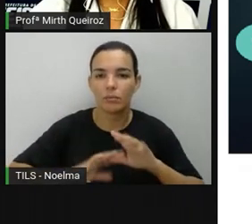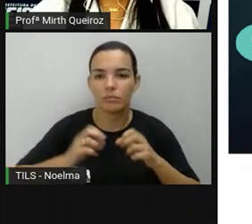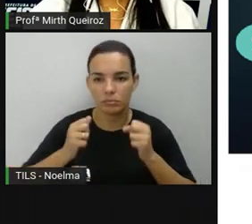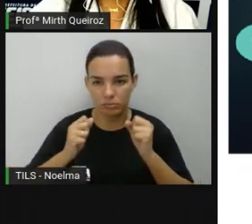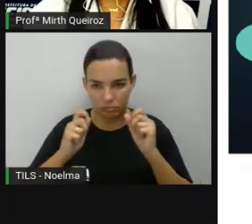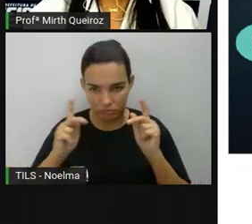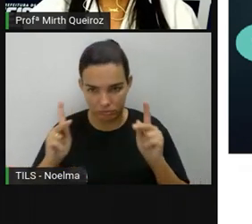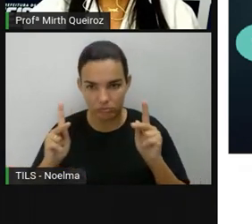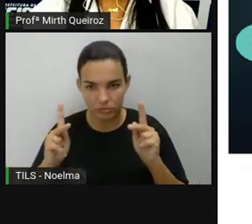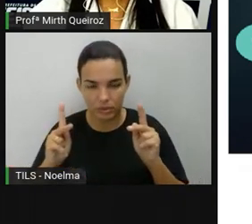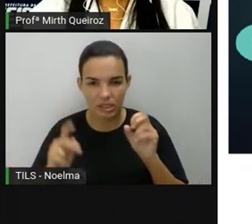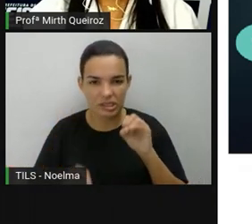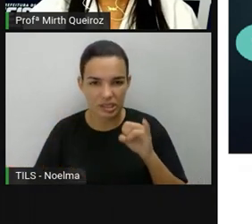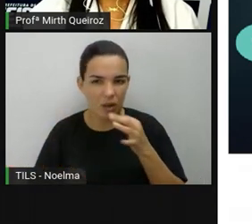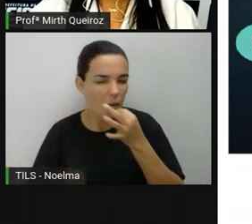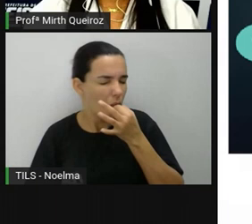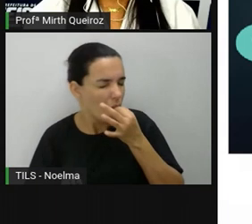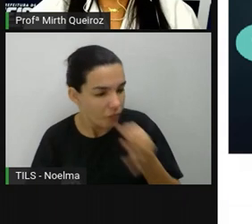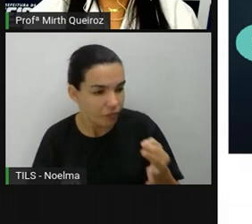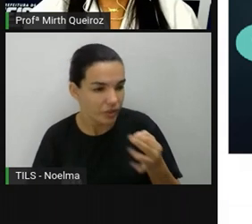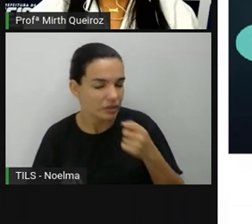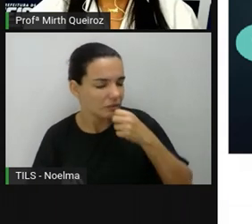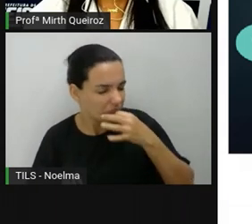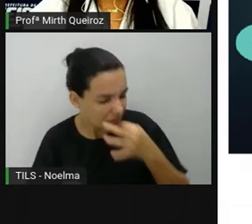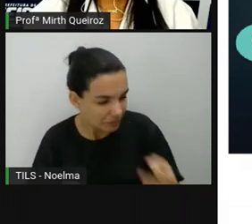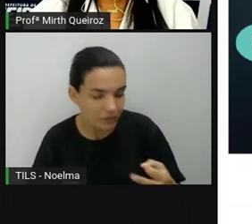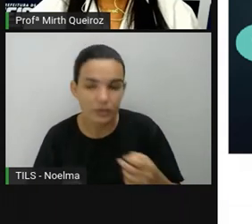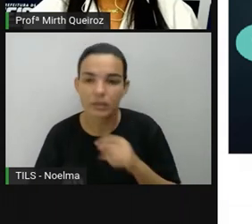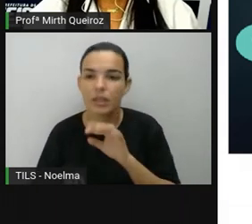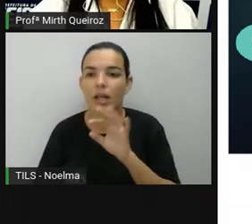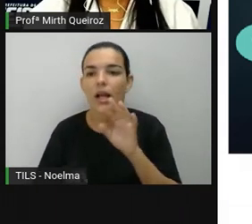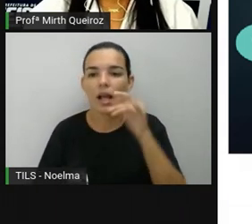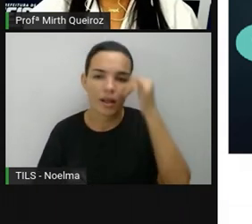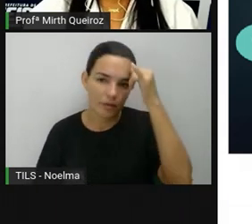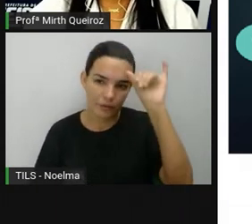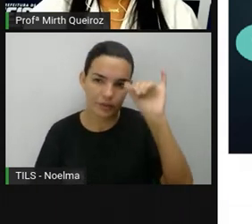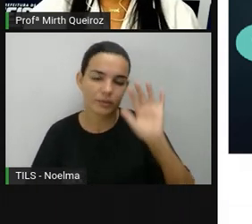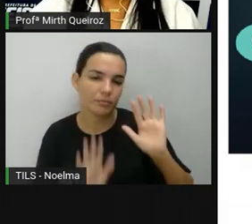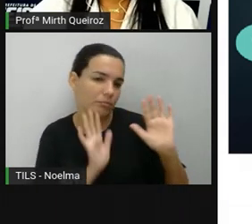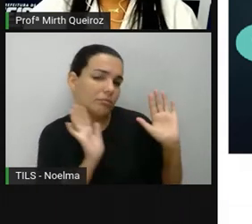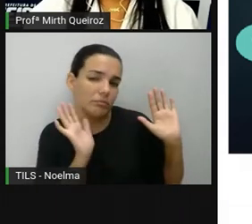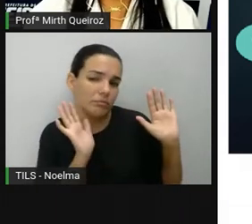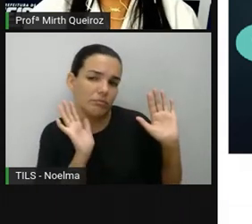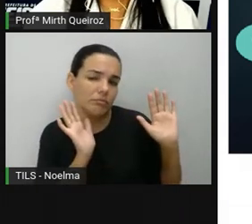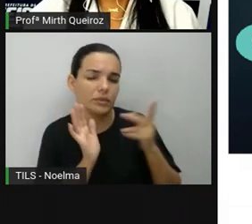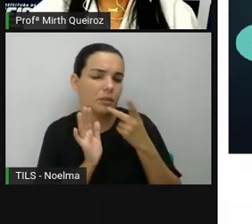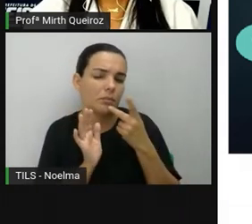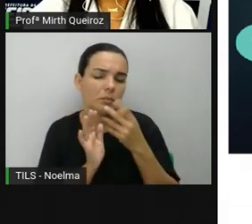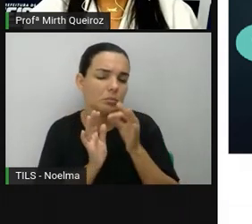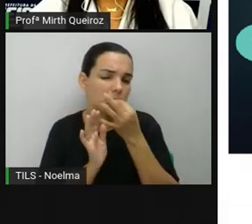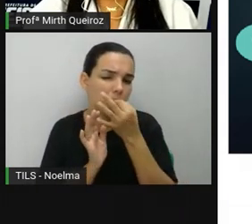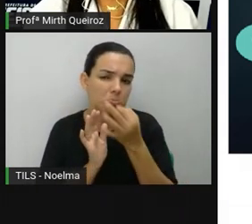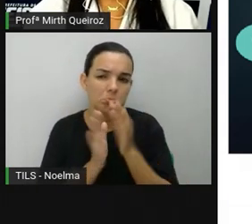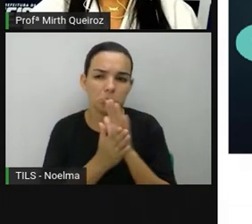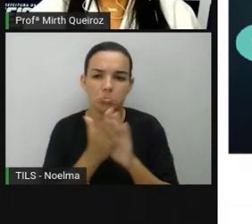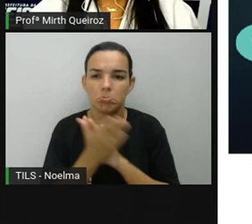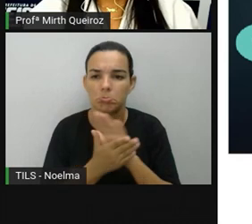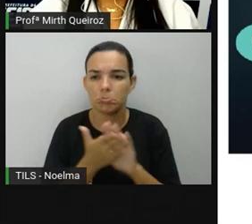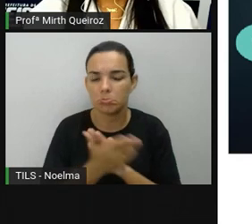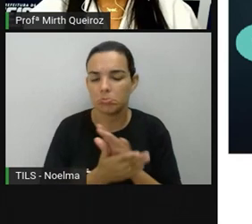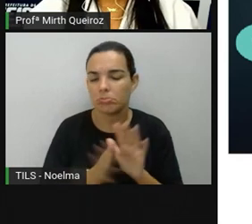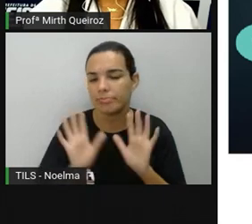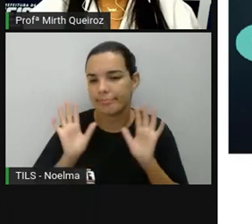seja algo que vai ser ofensivo, evite, não comente nada, cada um tem o direito de se expressar, se expresse em sua